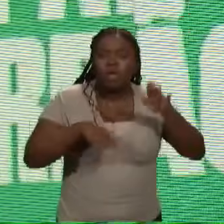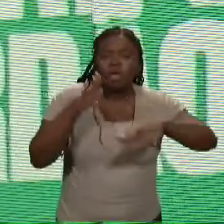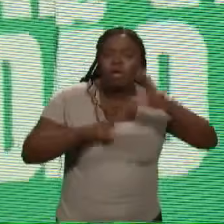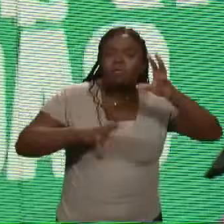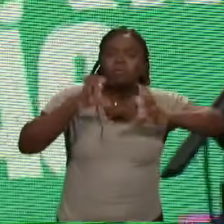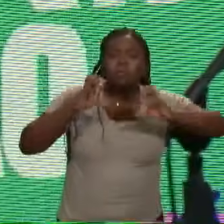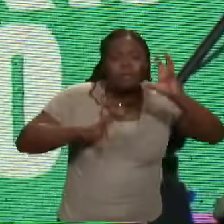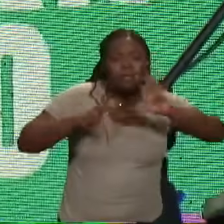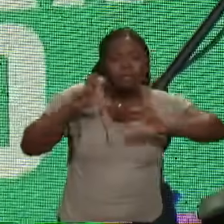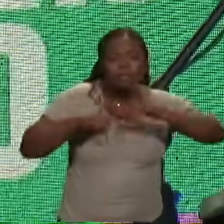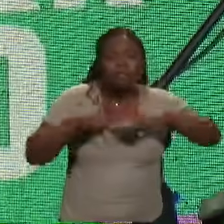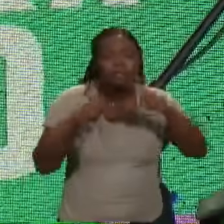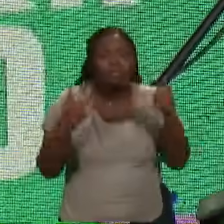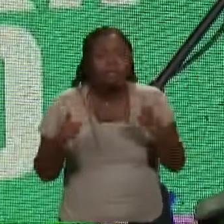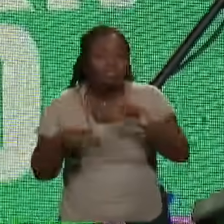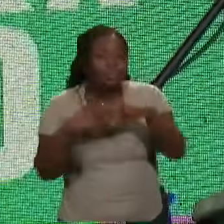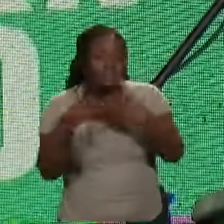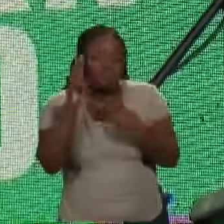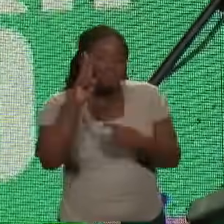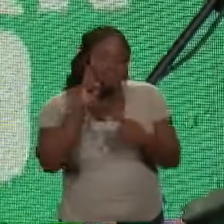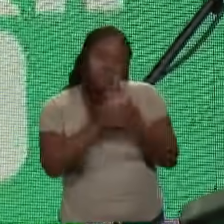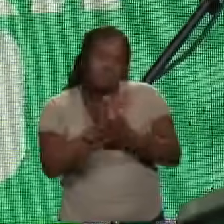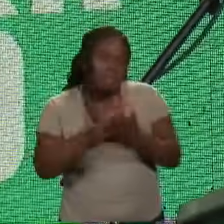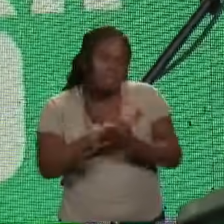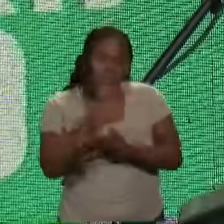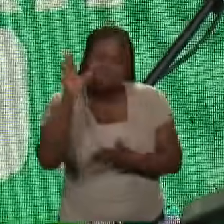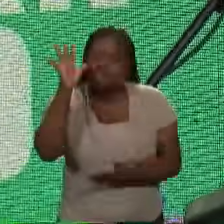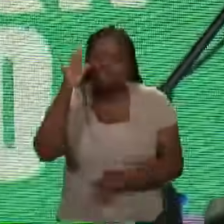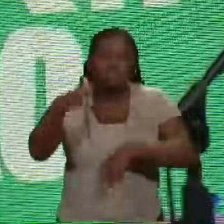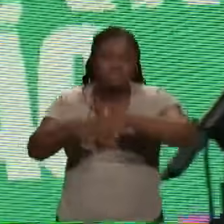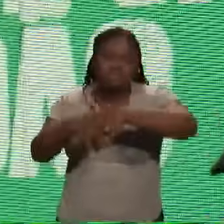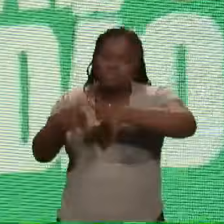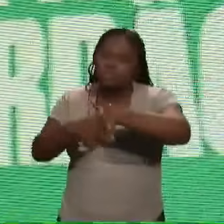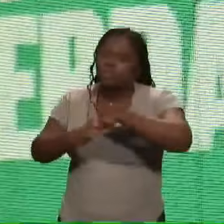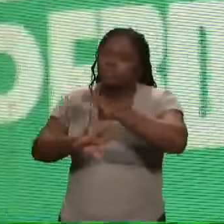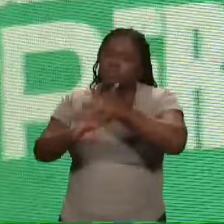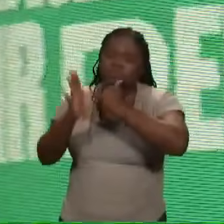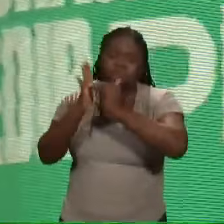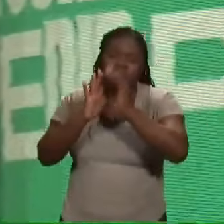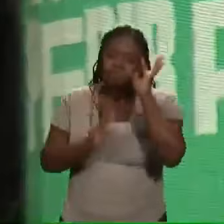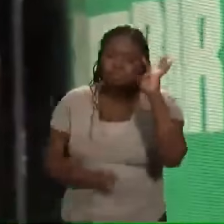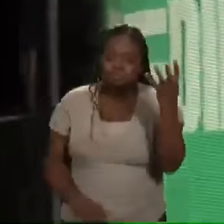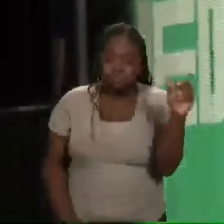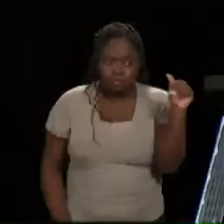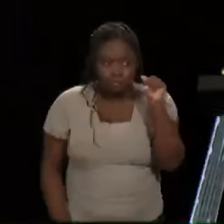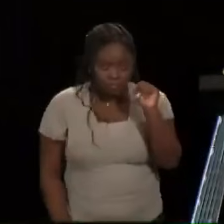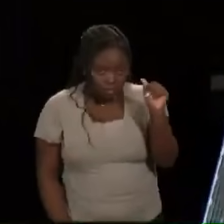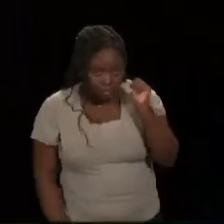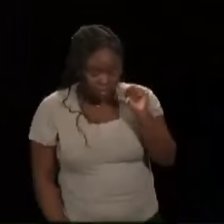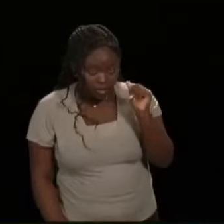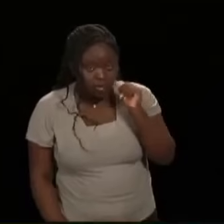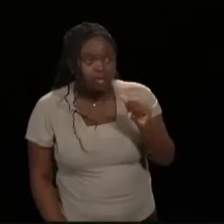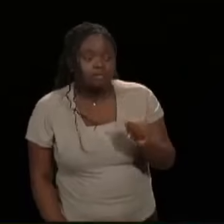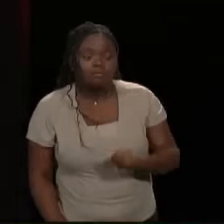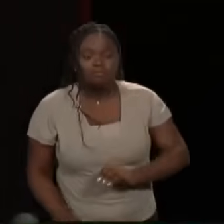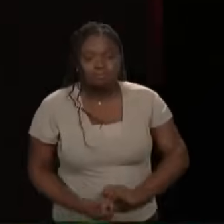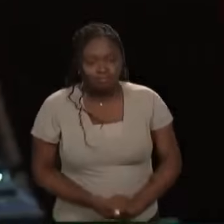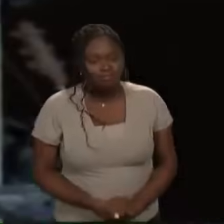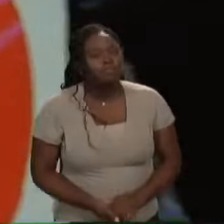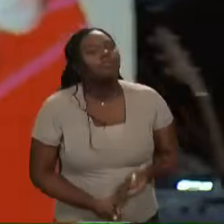hora fala, depois o homem não lembra de mais nada. Assiste uma partida de futebol, está tudo resolvido. A mulher...